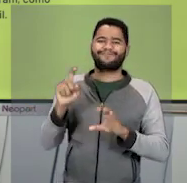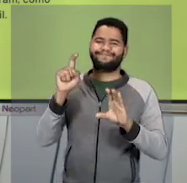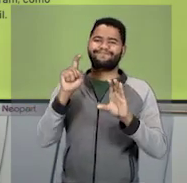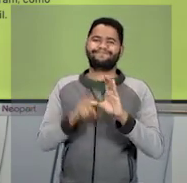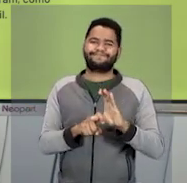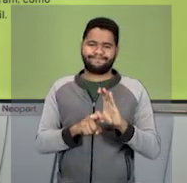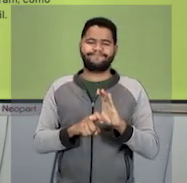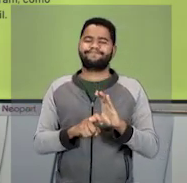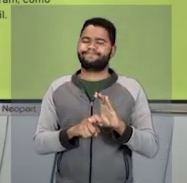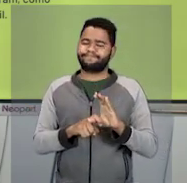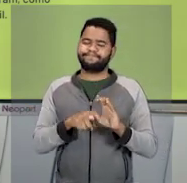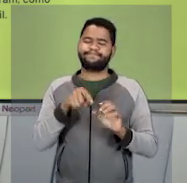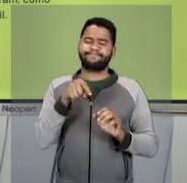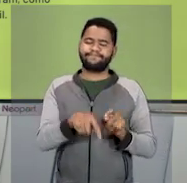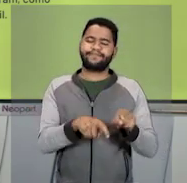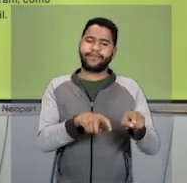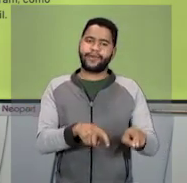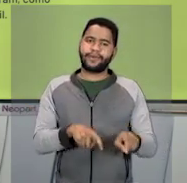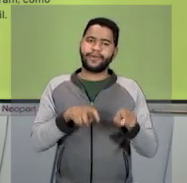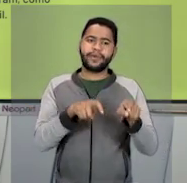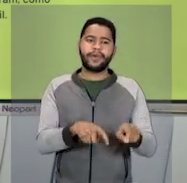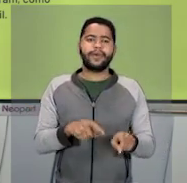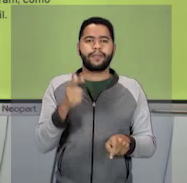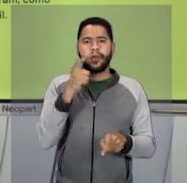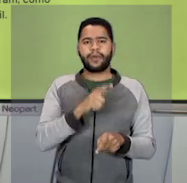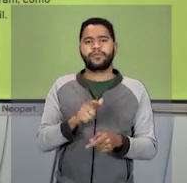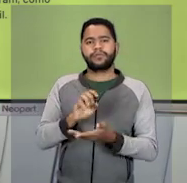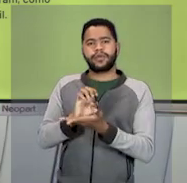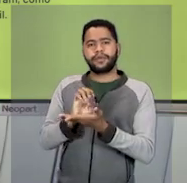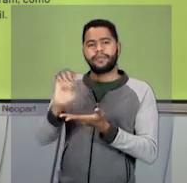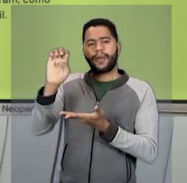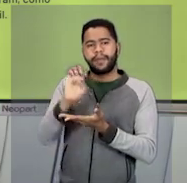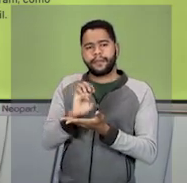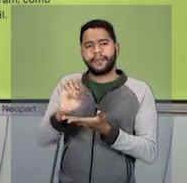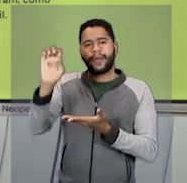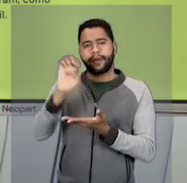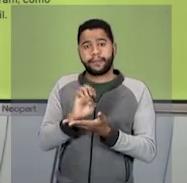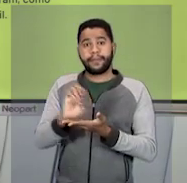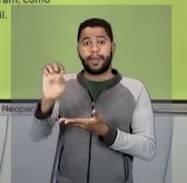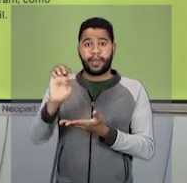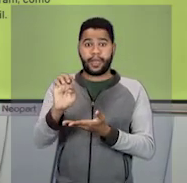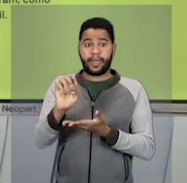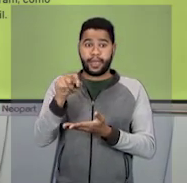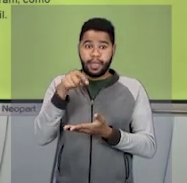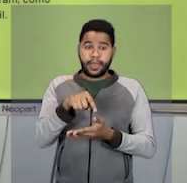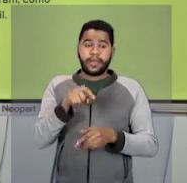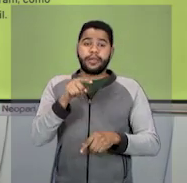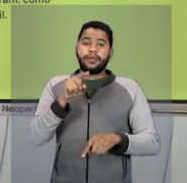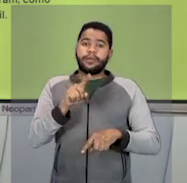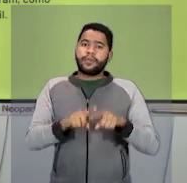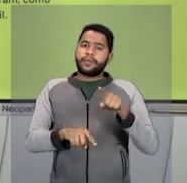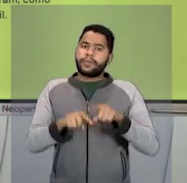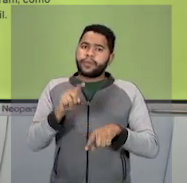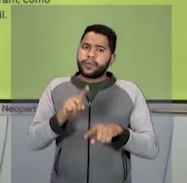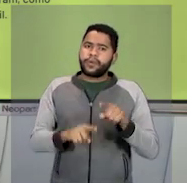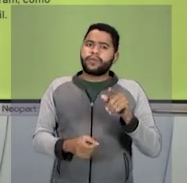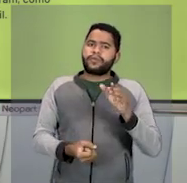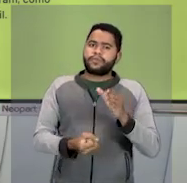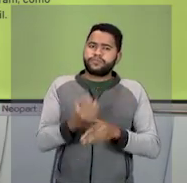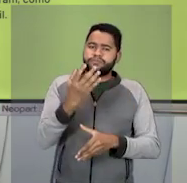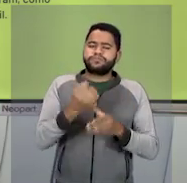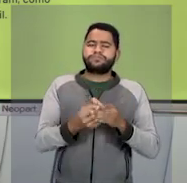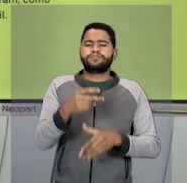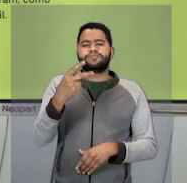dependente ainda em relação ao campo para grandes produções. E boa parte desse produto que a gente produz aqui